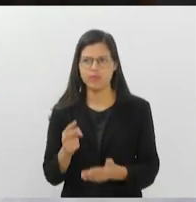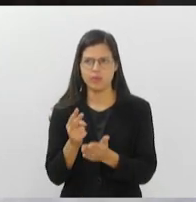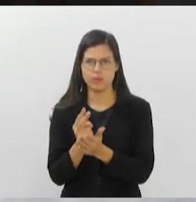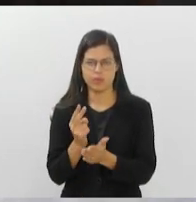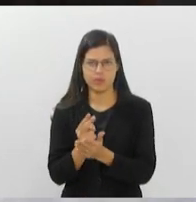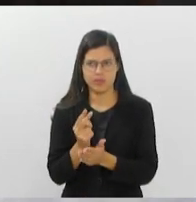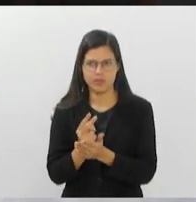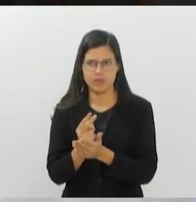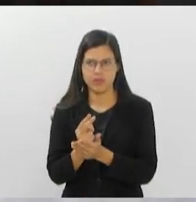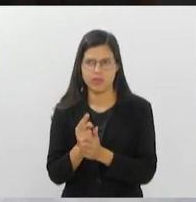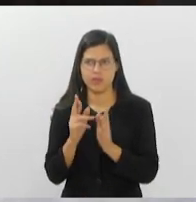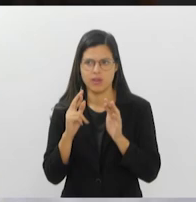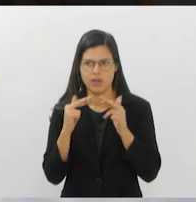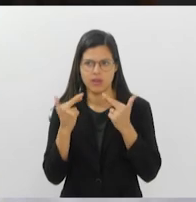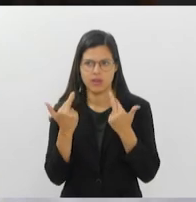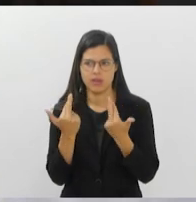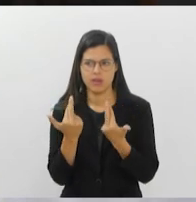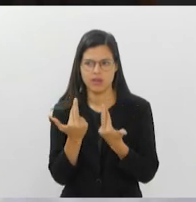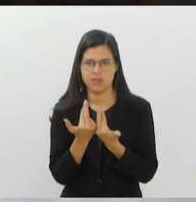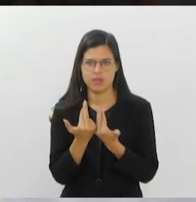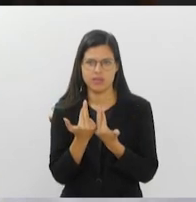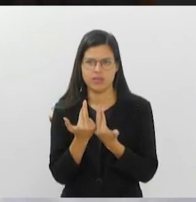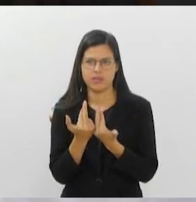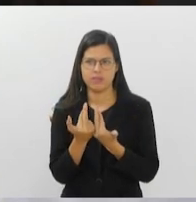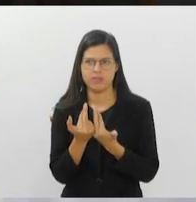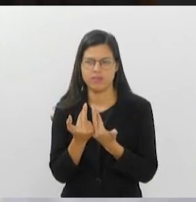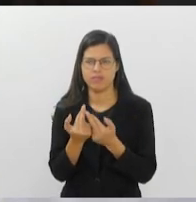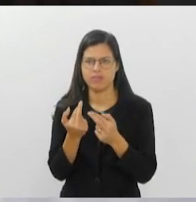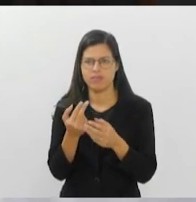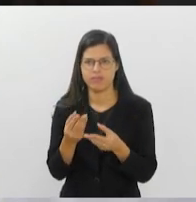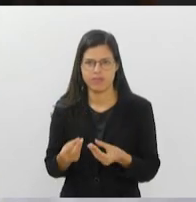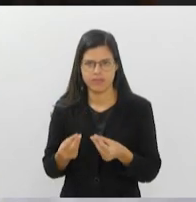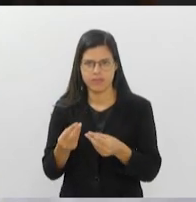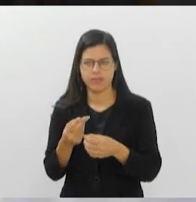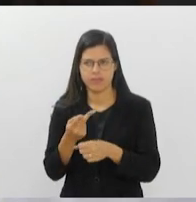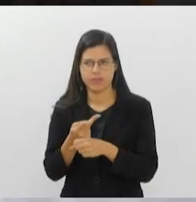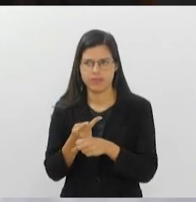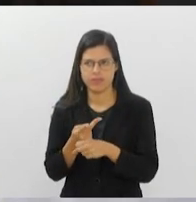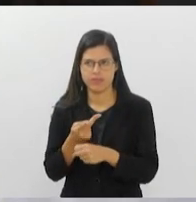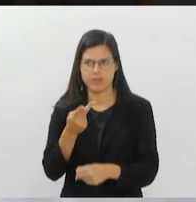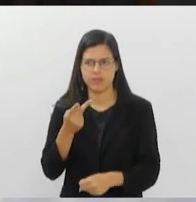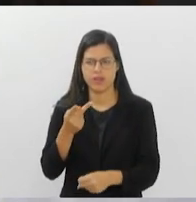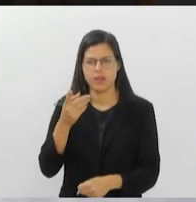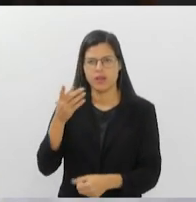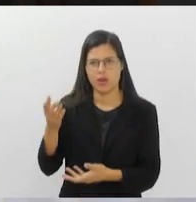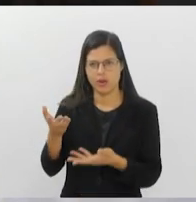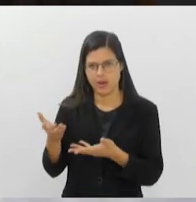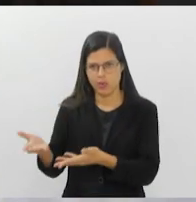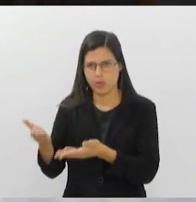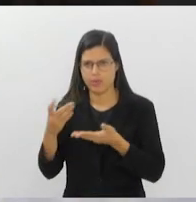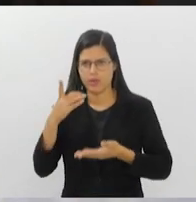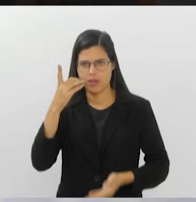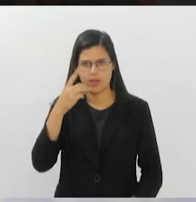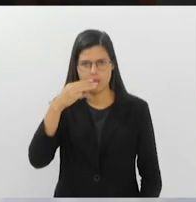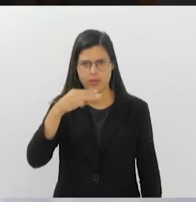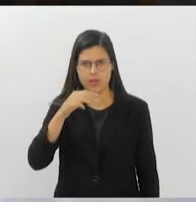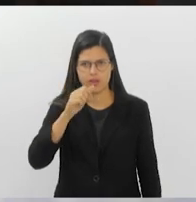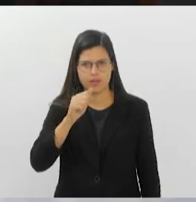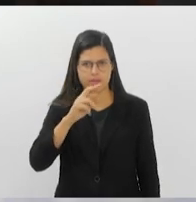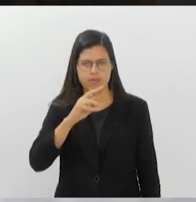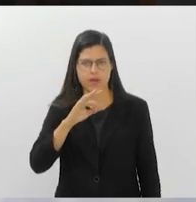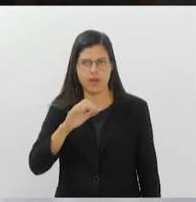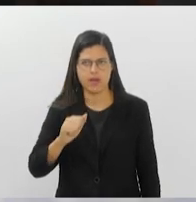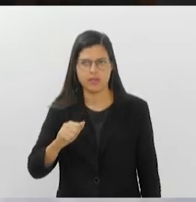agora aqui à nossa sessão, à entrega do nosso prêmio, eu quero convidar a deputada Marta Rocha a